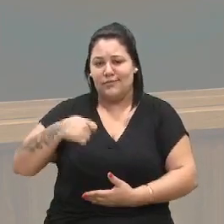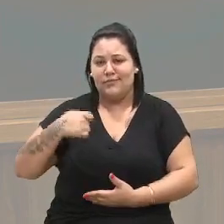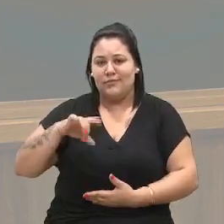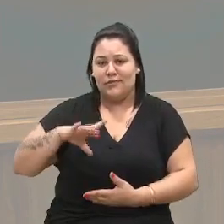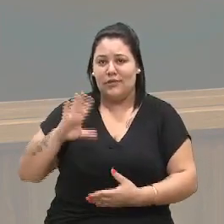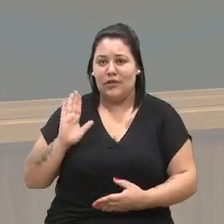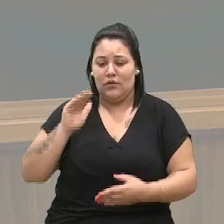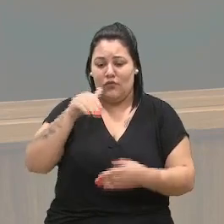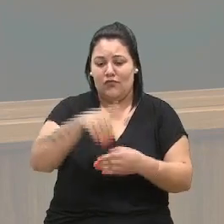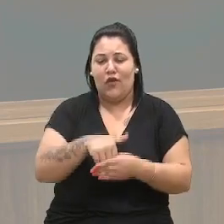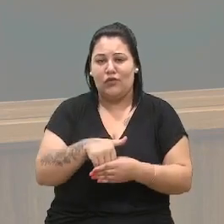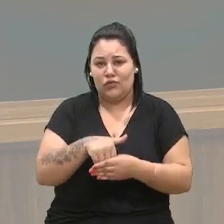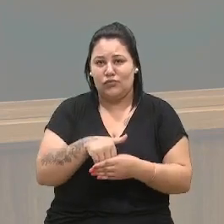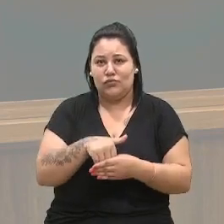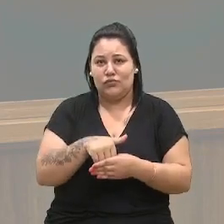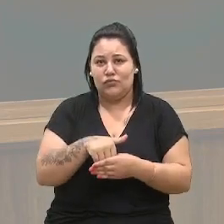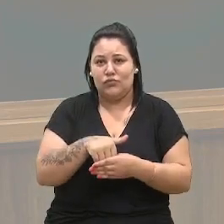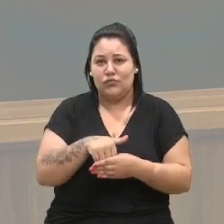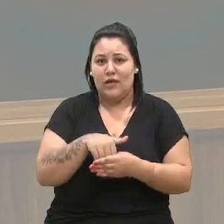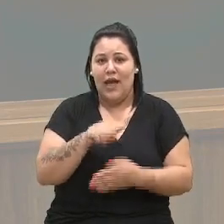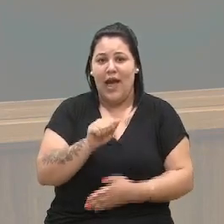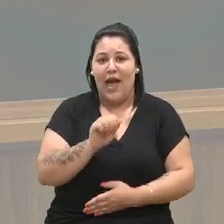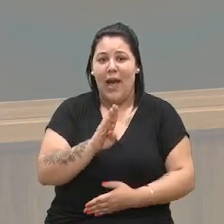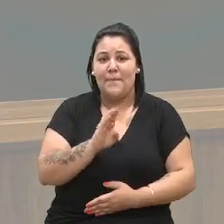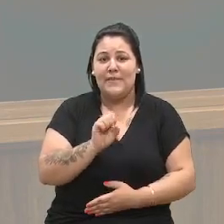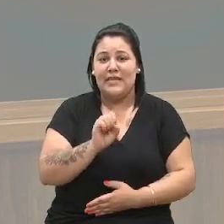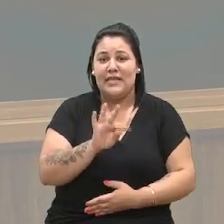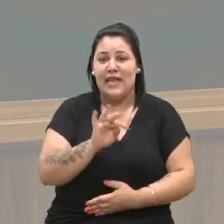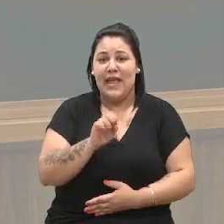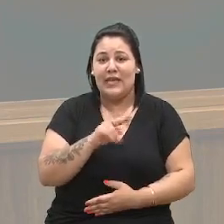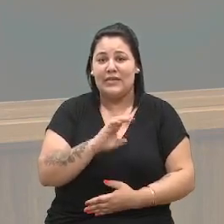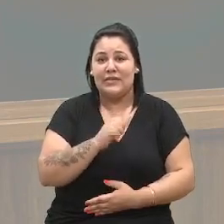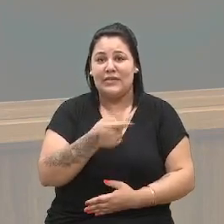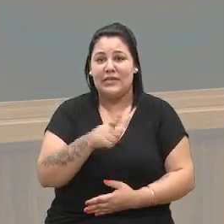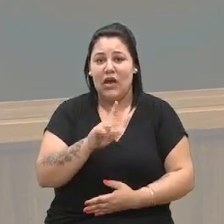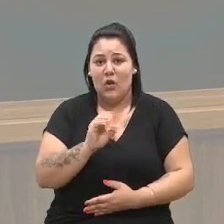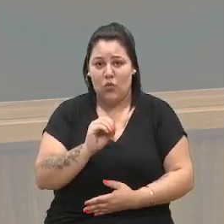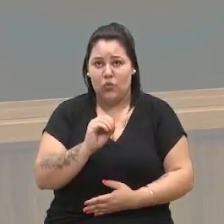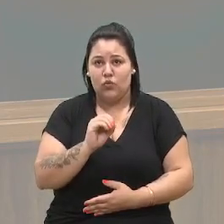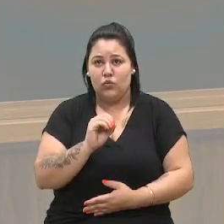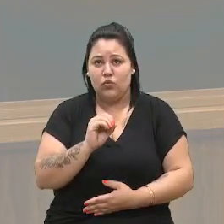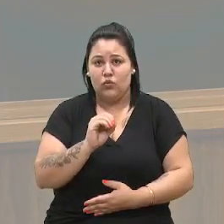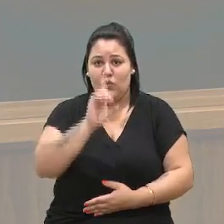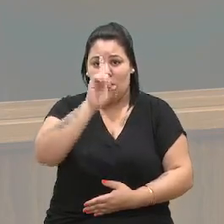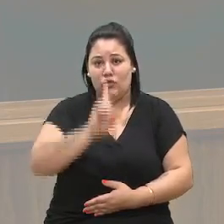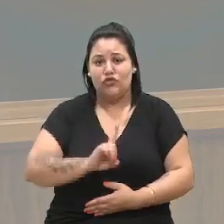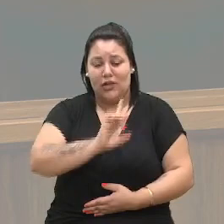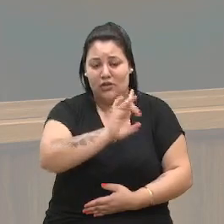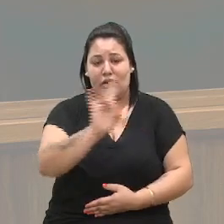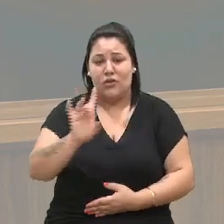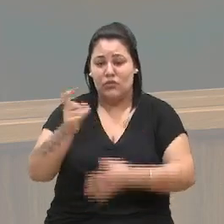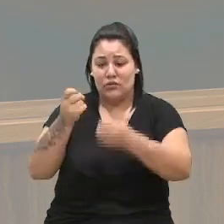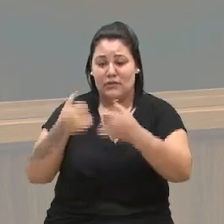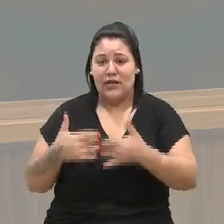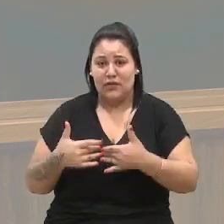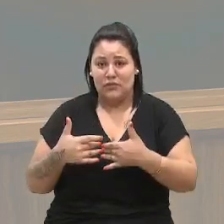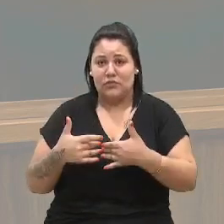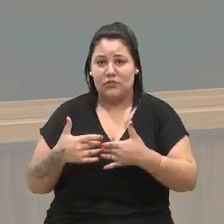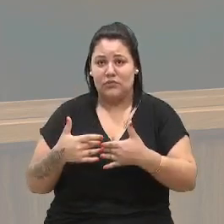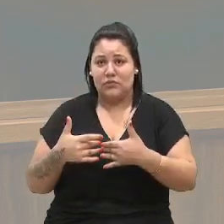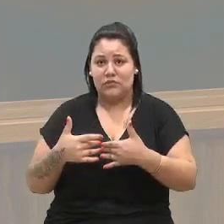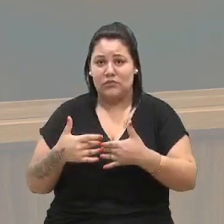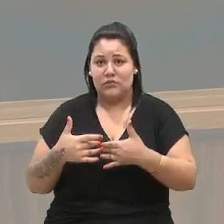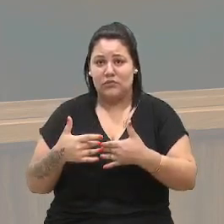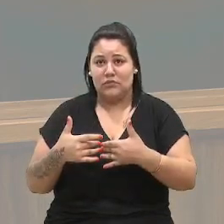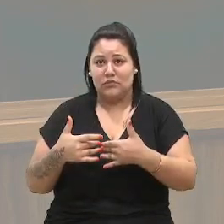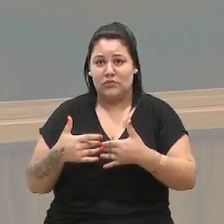de abstenção em algumas situações, desde que o fundamentado, bom, é um direito de cada um. A abstenção não